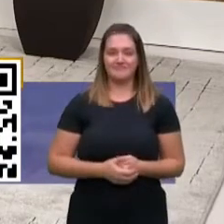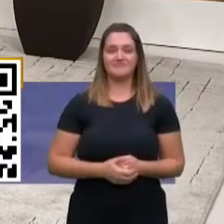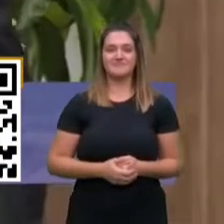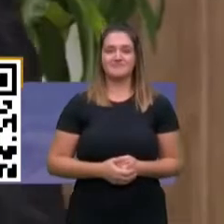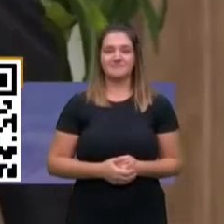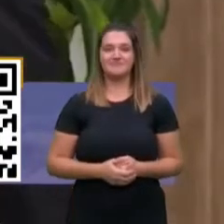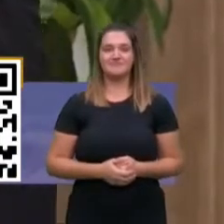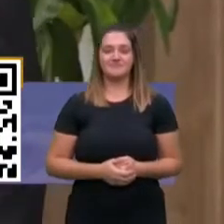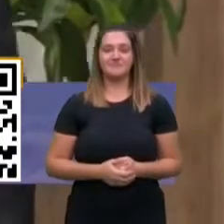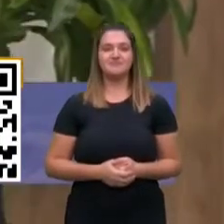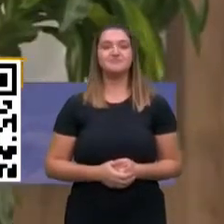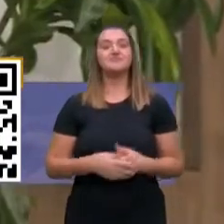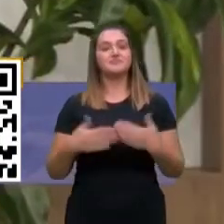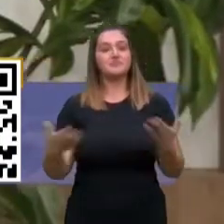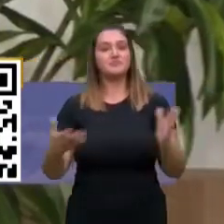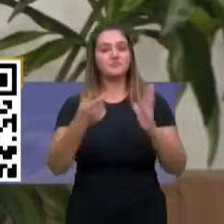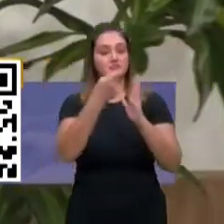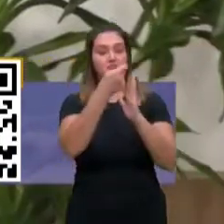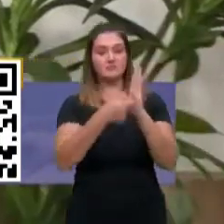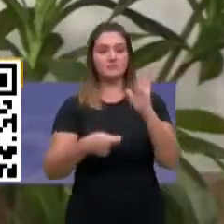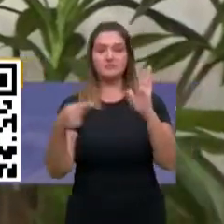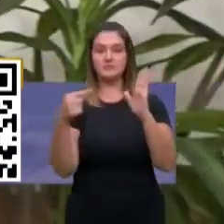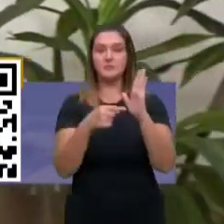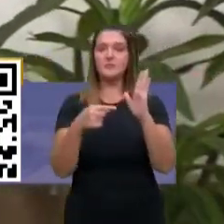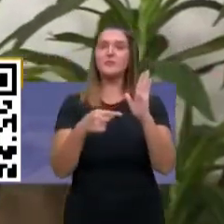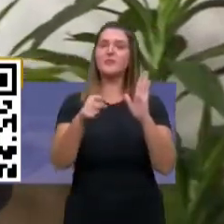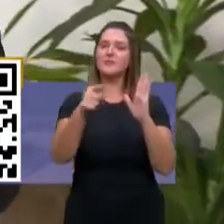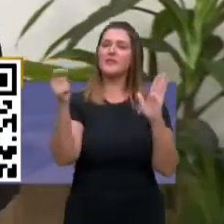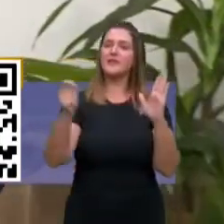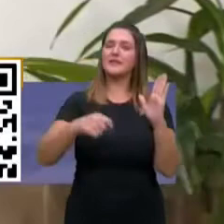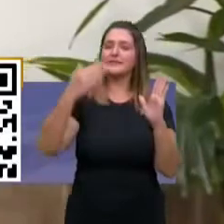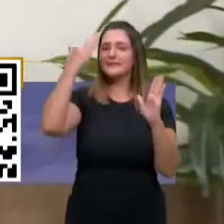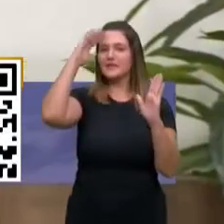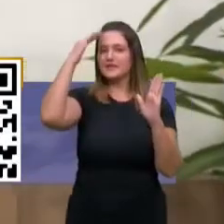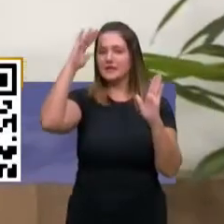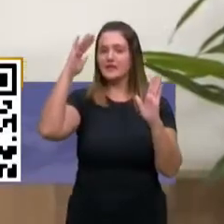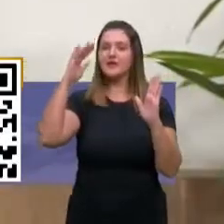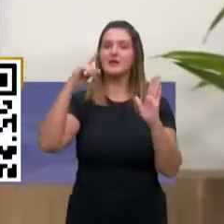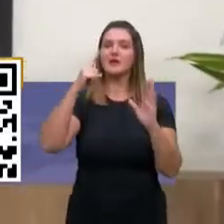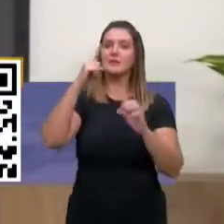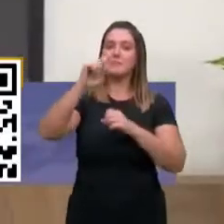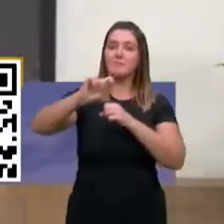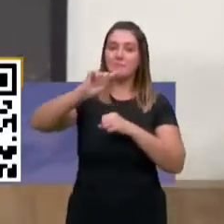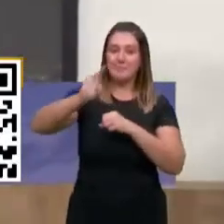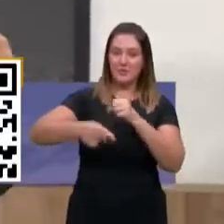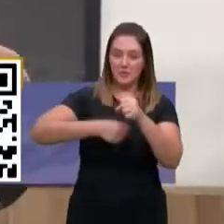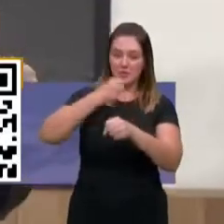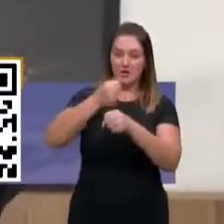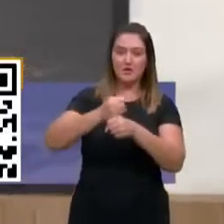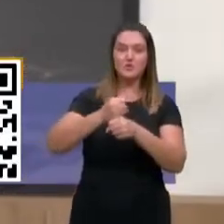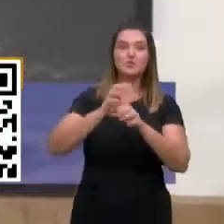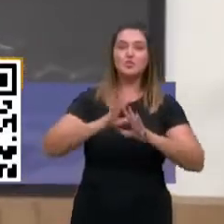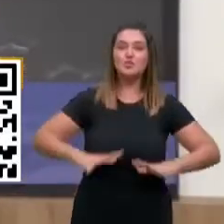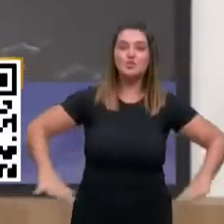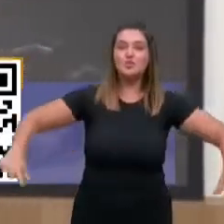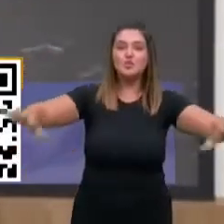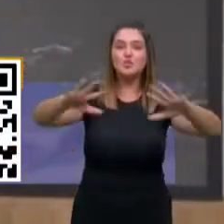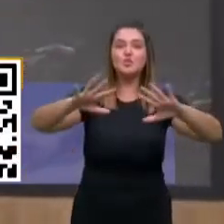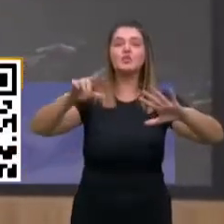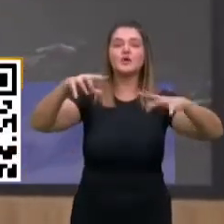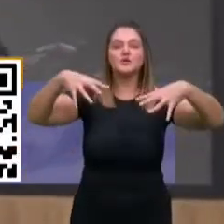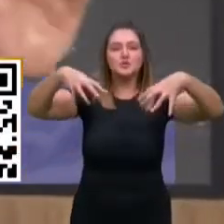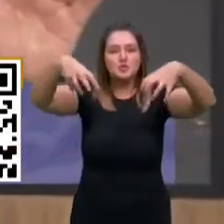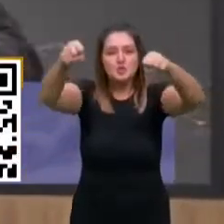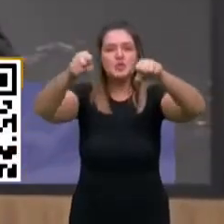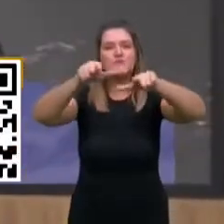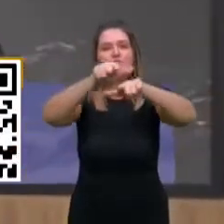acha? Bom, o texto bíblico nos faz entender que durante o milênio tudo aqui vai estar vazio e